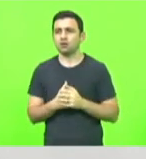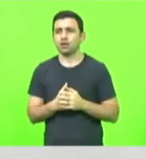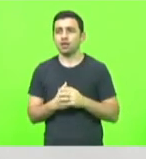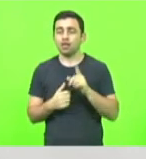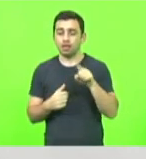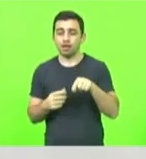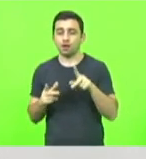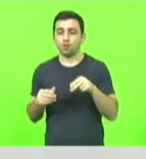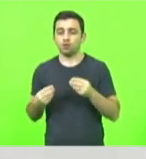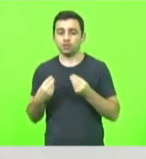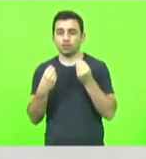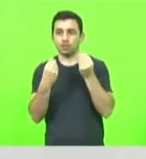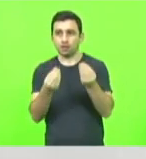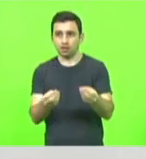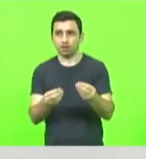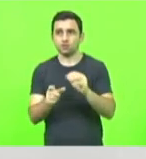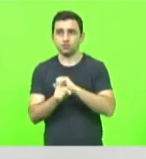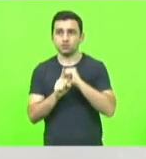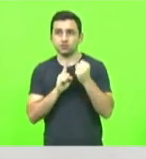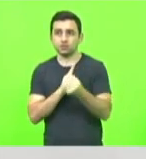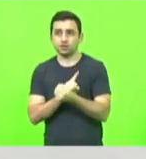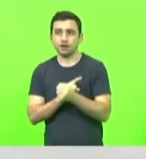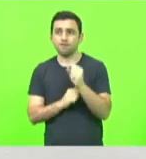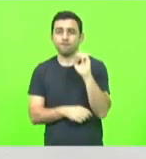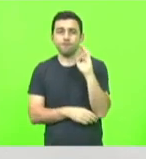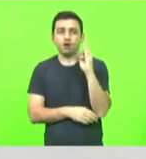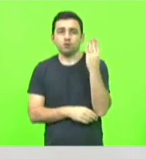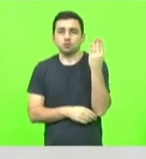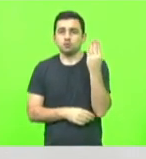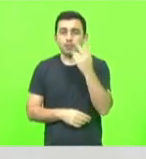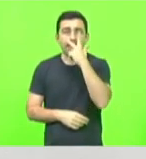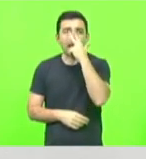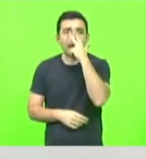a sociedade, deputada Ada, uma falsa sensação de